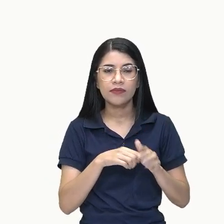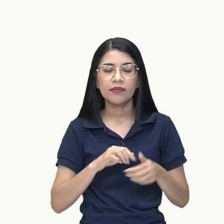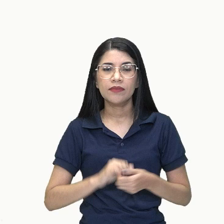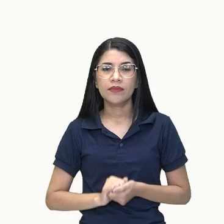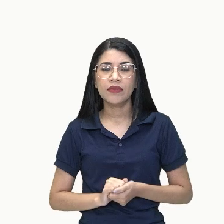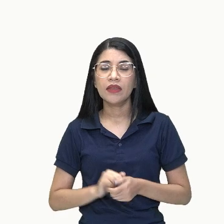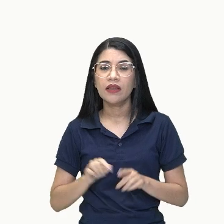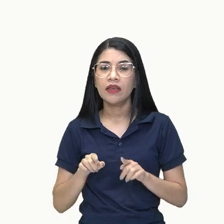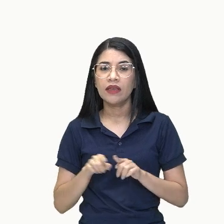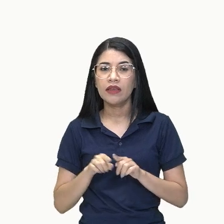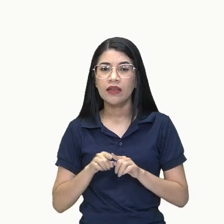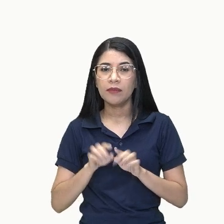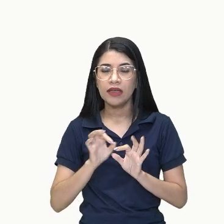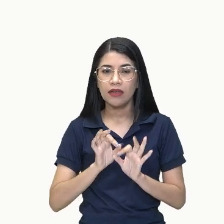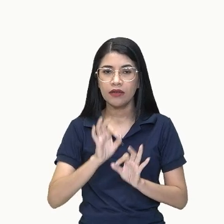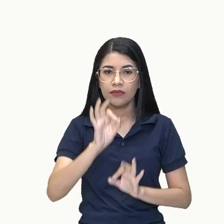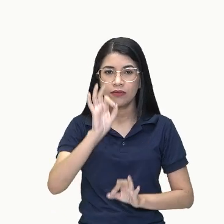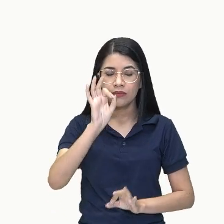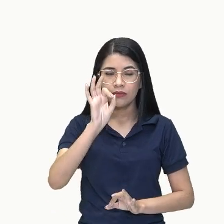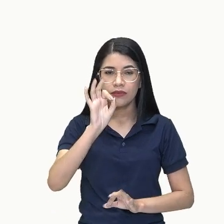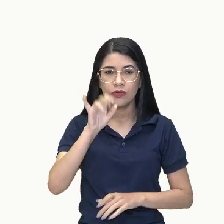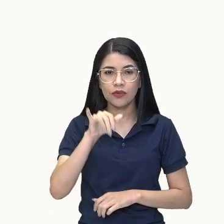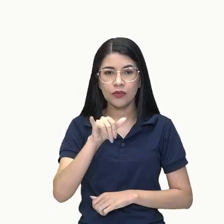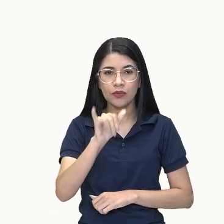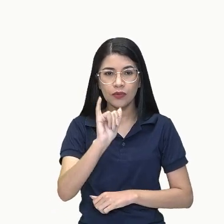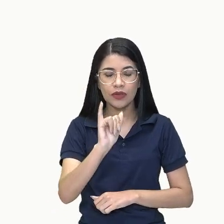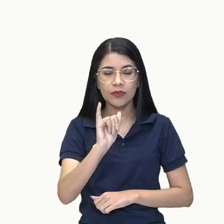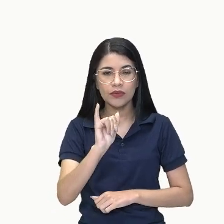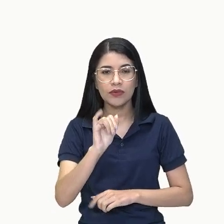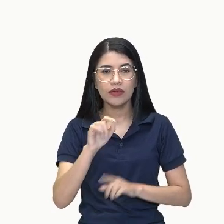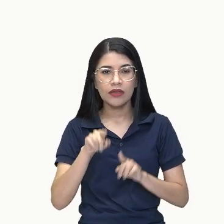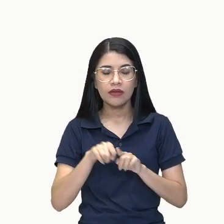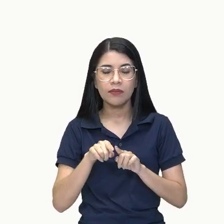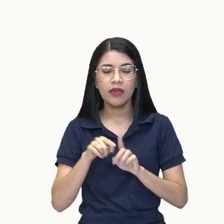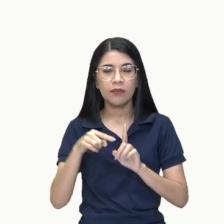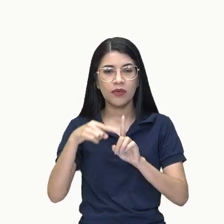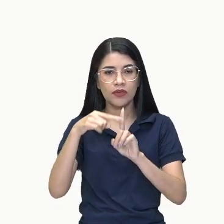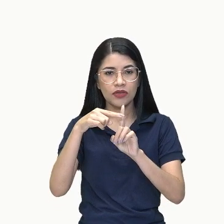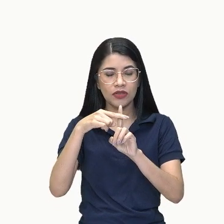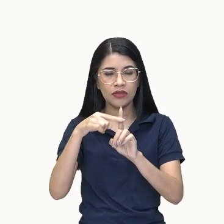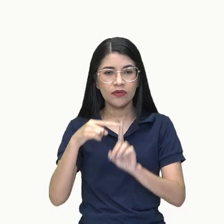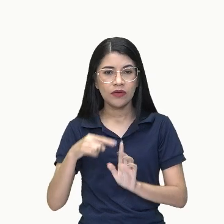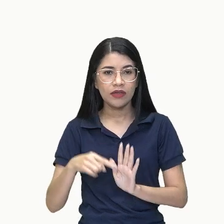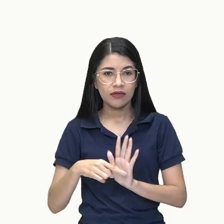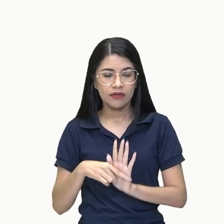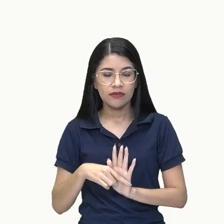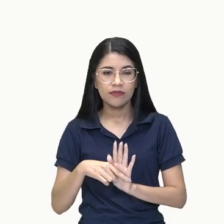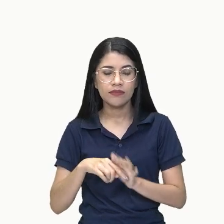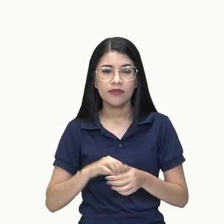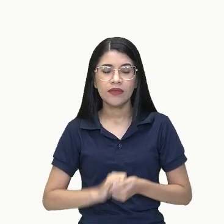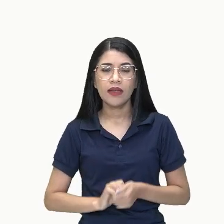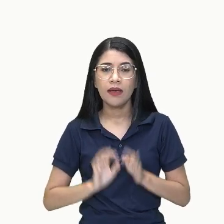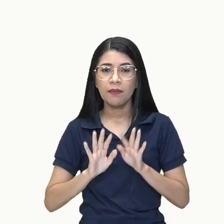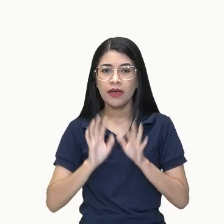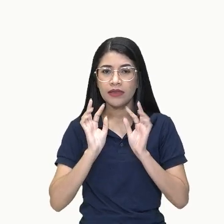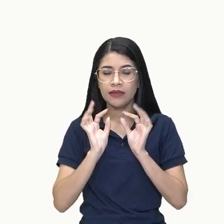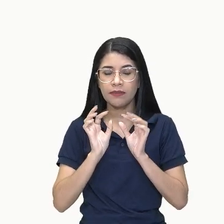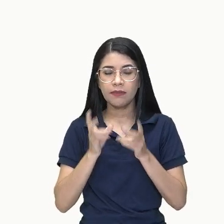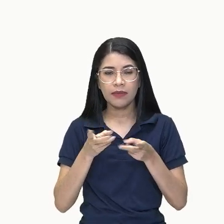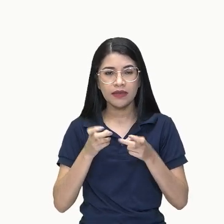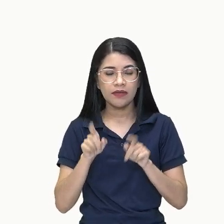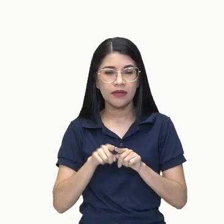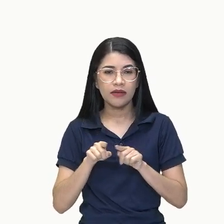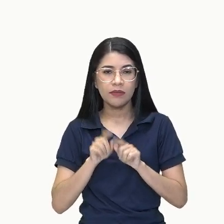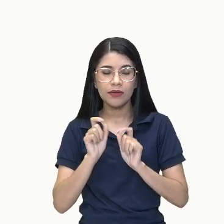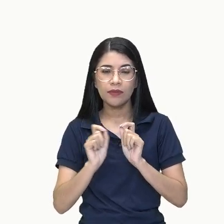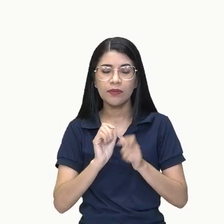das ordenadas, que também vai para cima e vai para baixo. Só que tem mais um detalhe aí que você tem que perceber, tá?